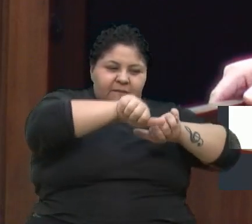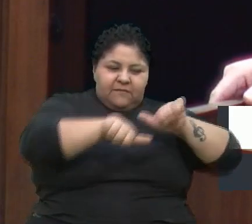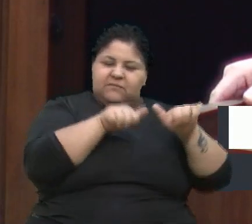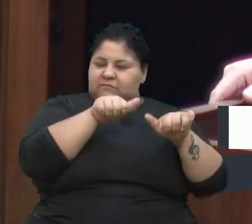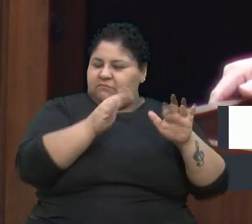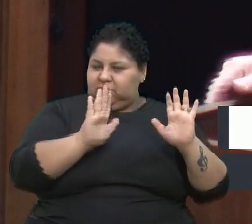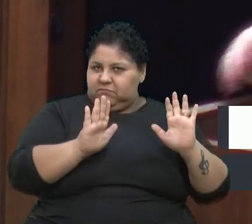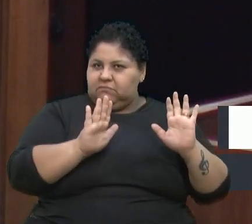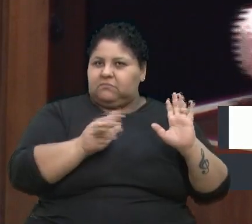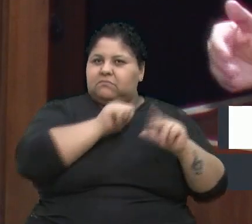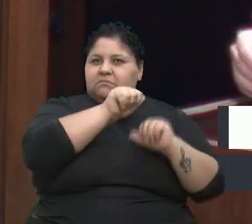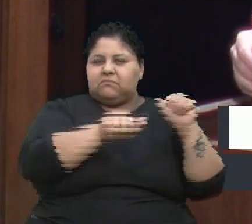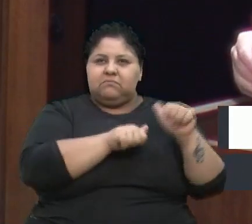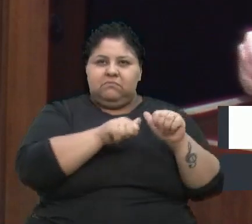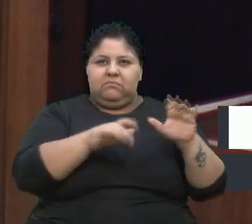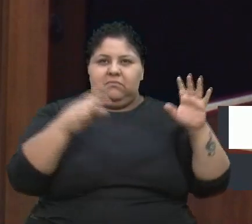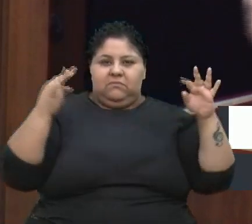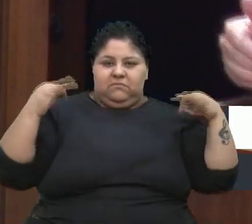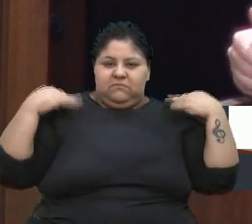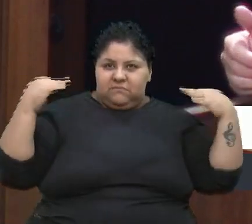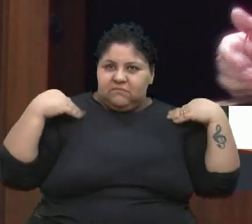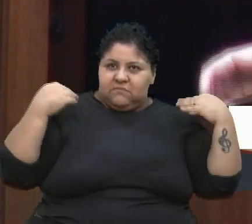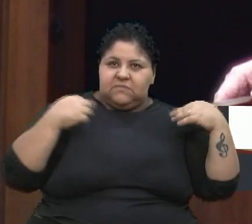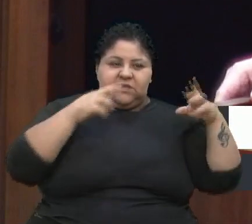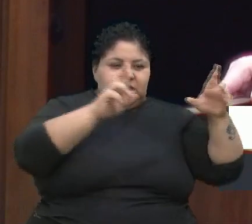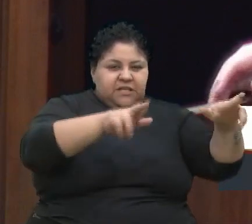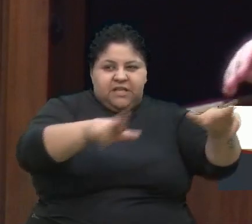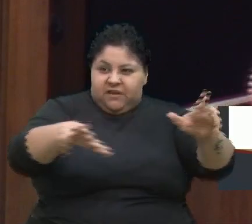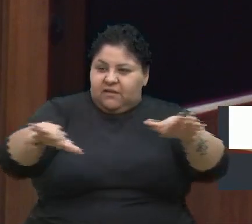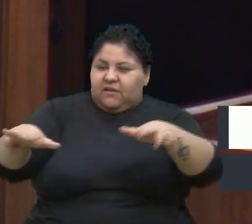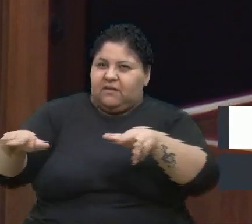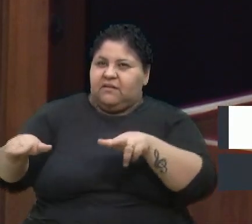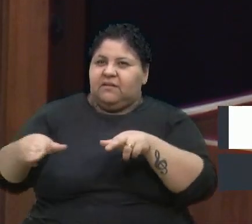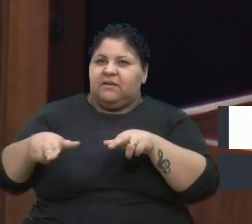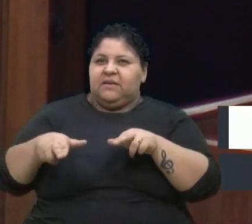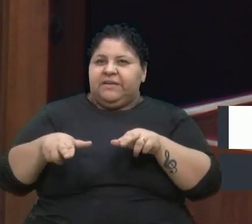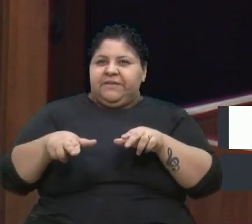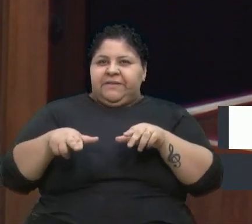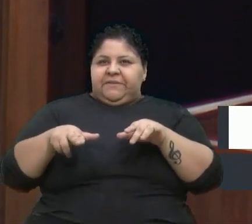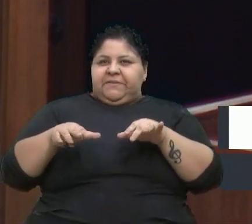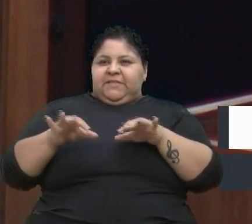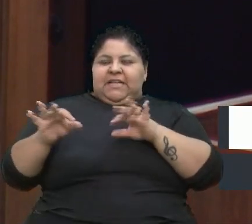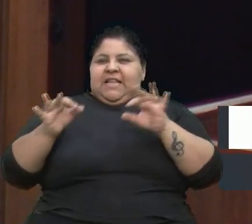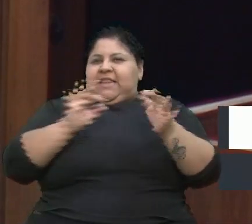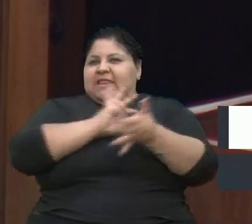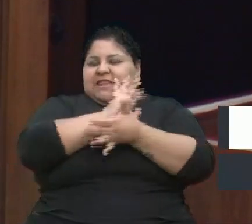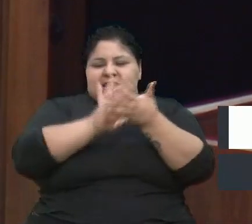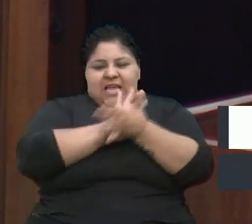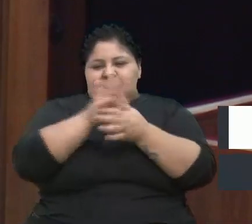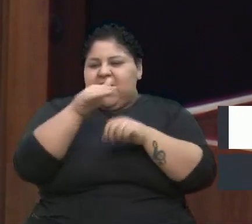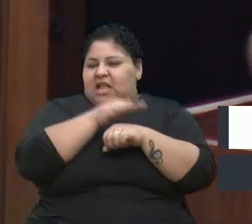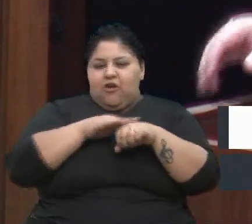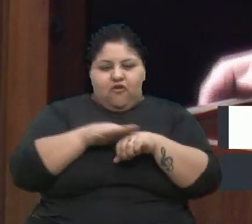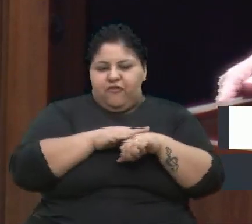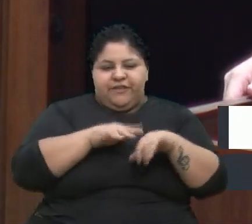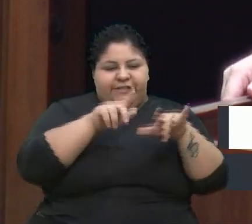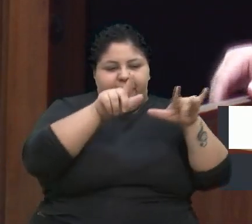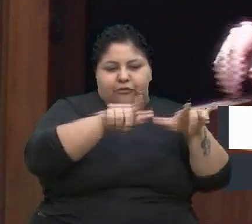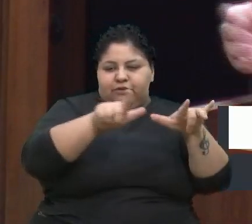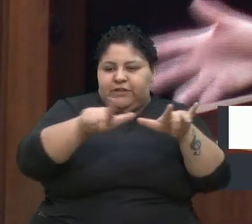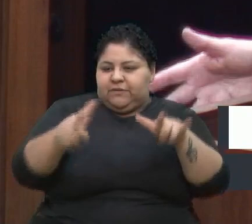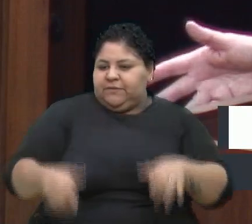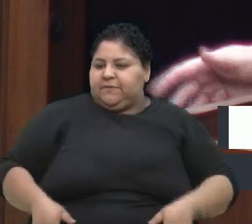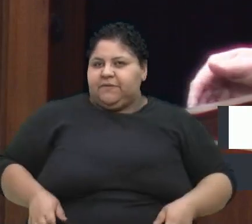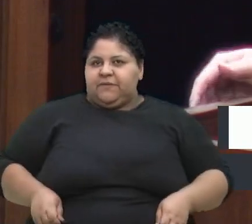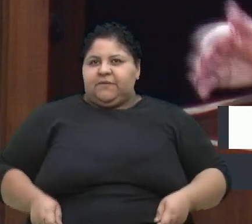dizer, da questão turística, de região turística, assim, sem conversar com o trade, sem conversar com o setor, né,